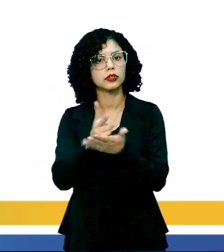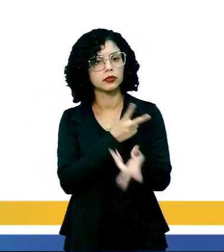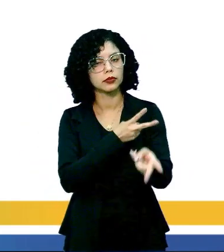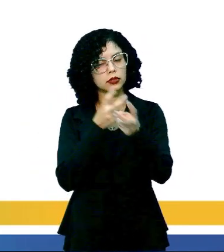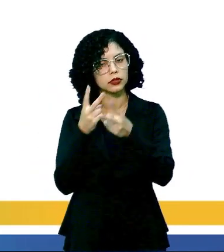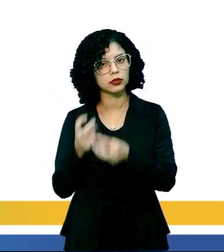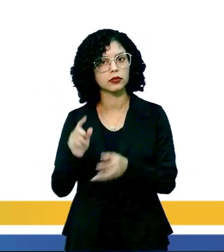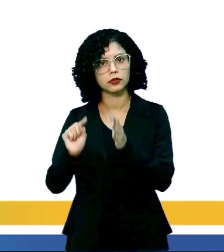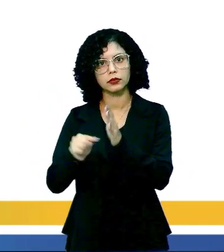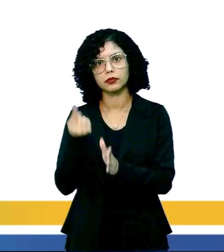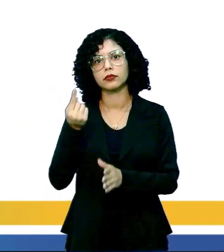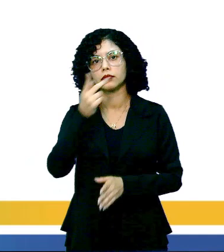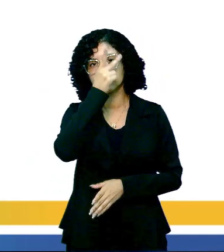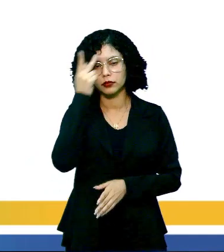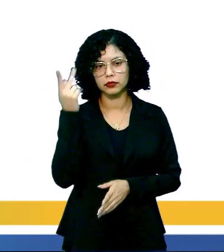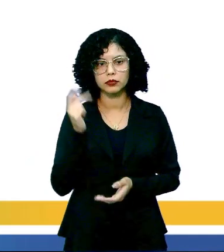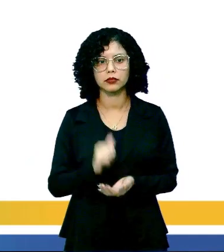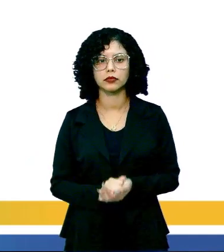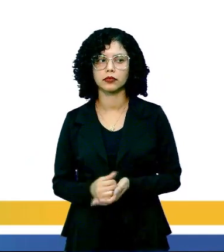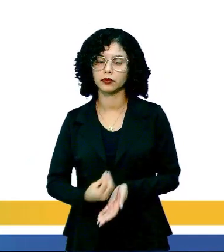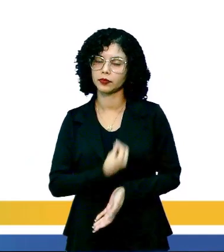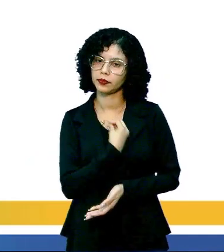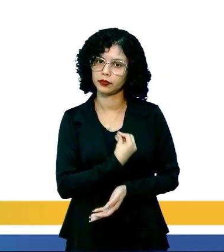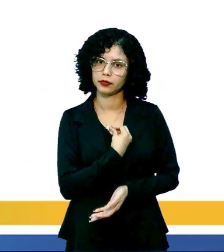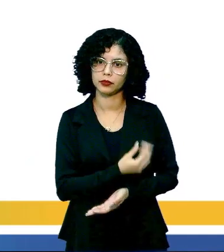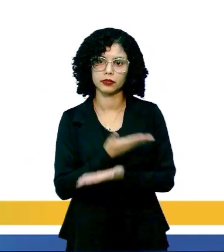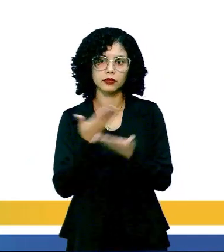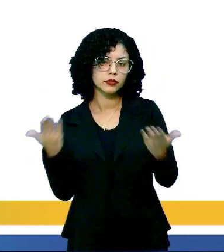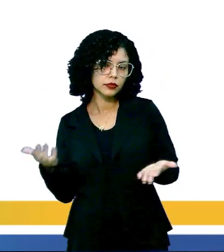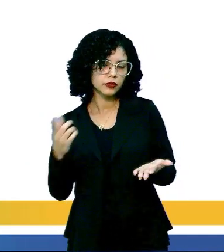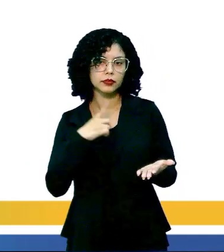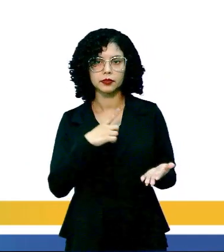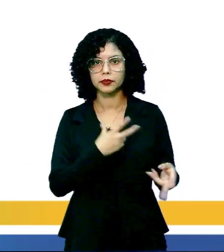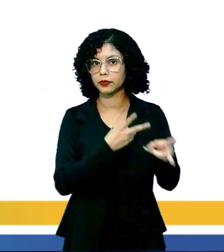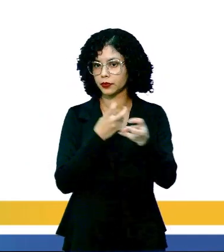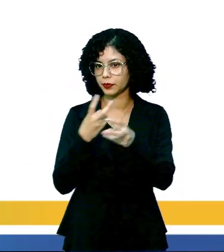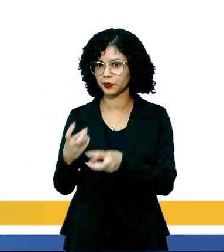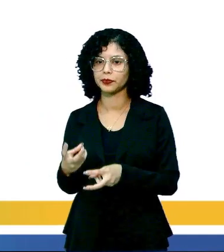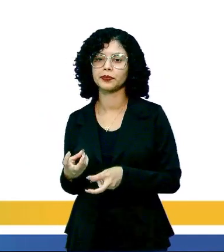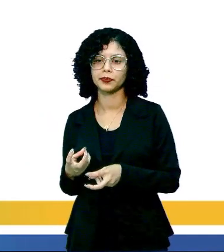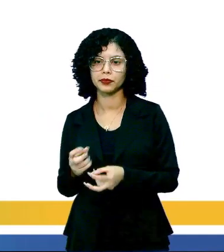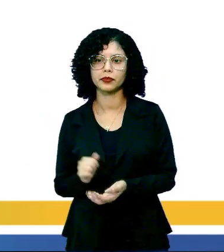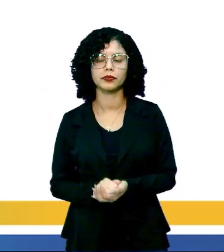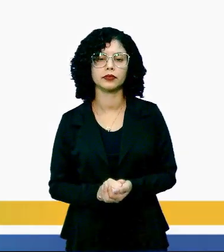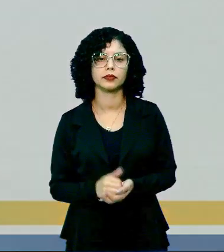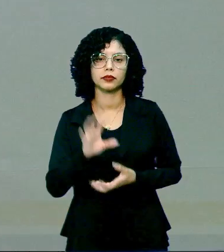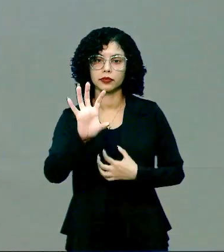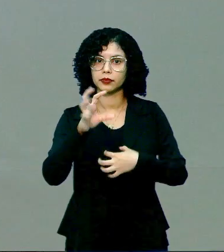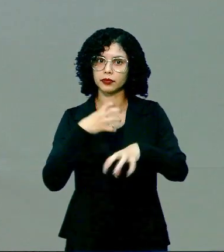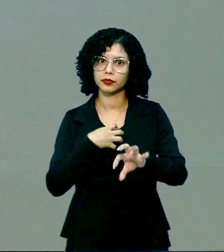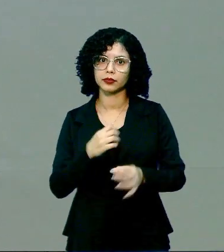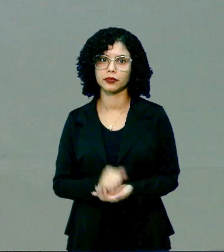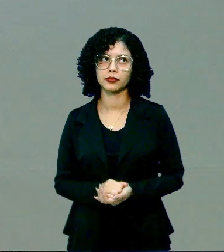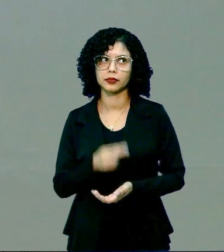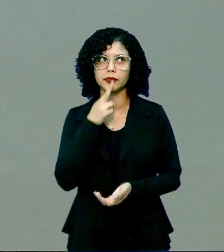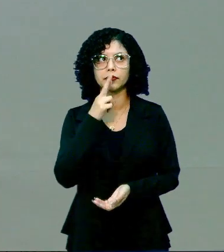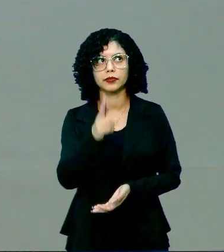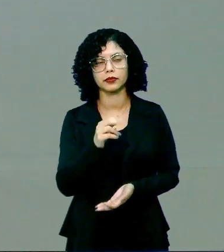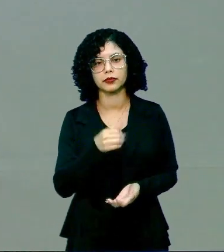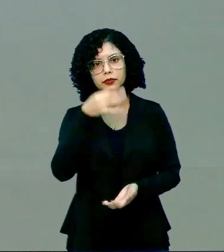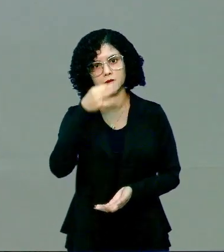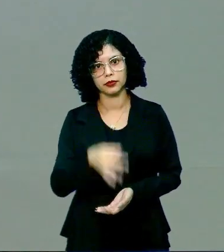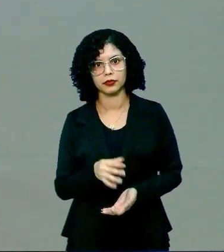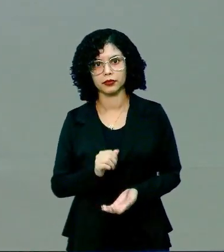a percepção aí da primeira pessoa muito presente, tá? Então, a gente tem essa percepção de empatia. Então,